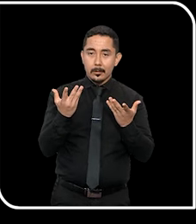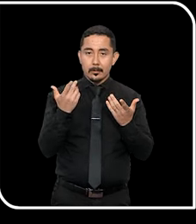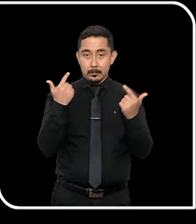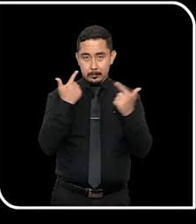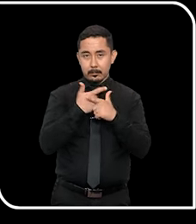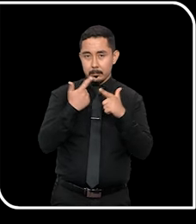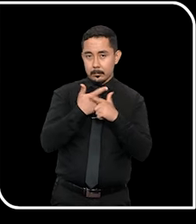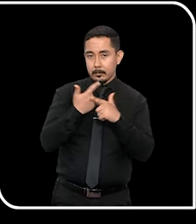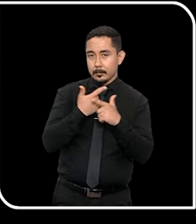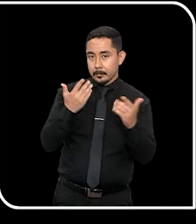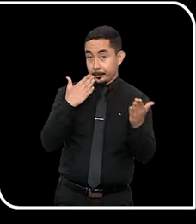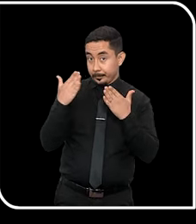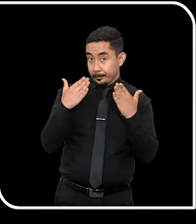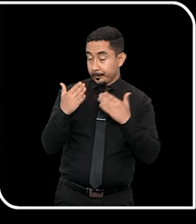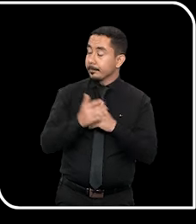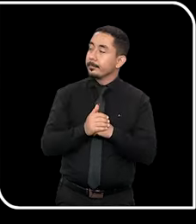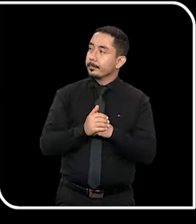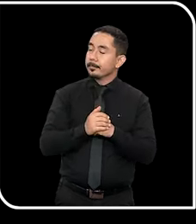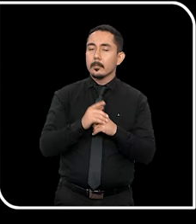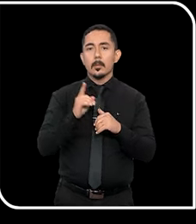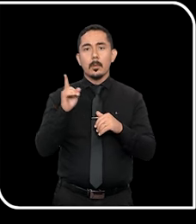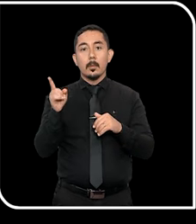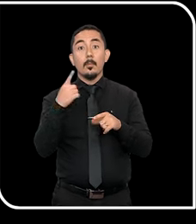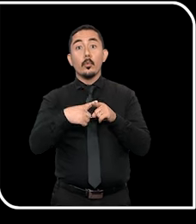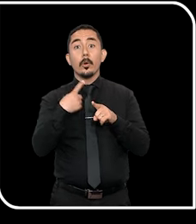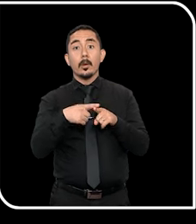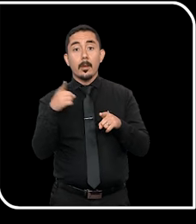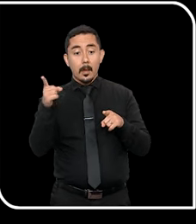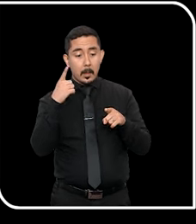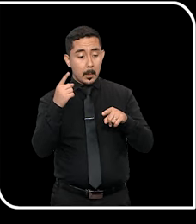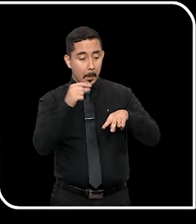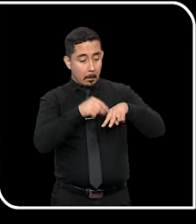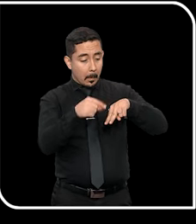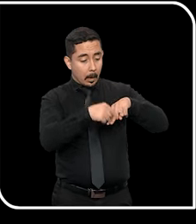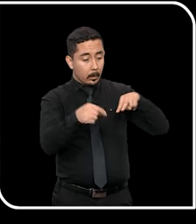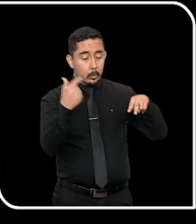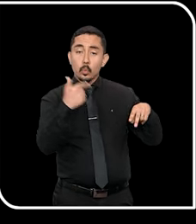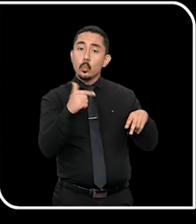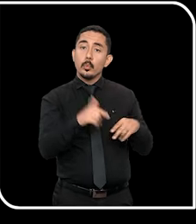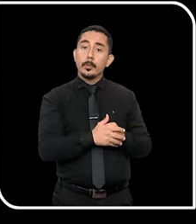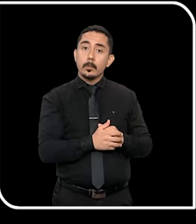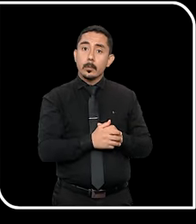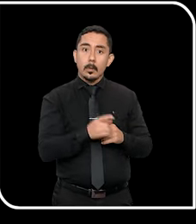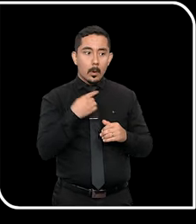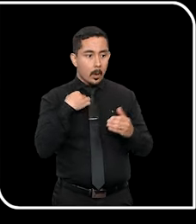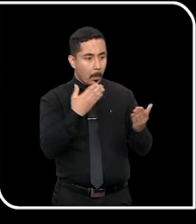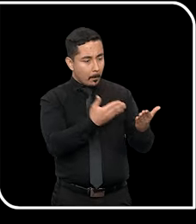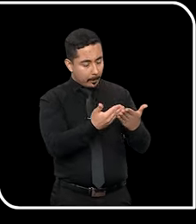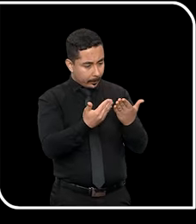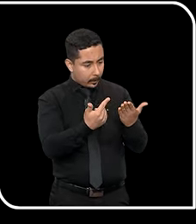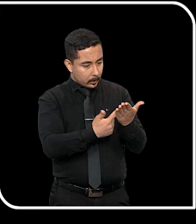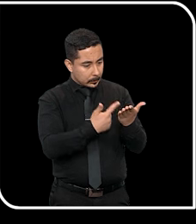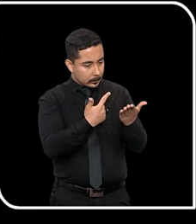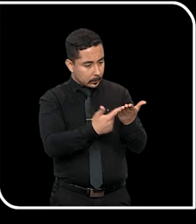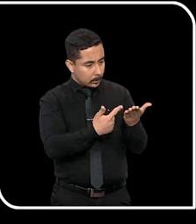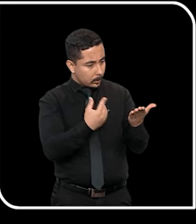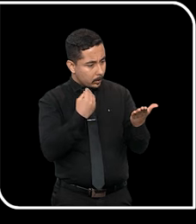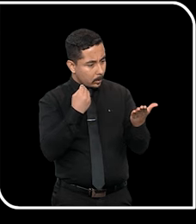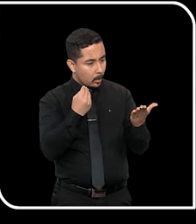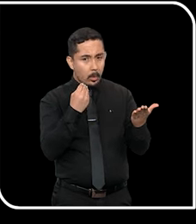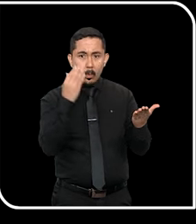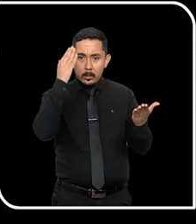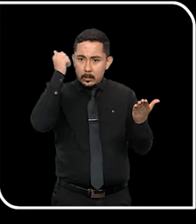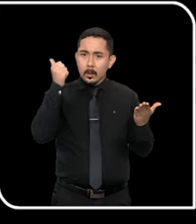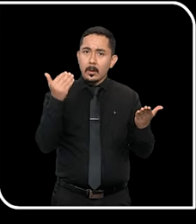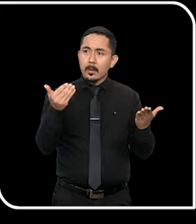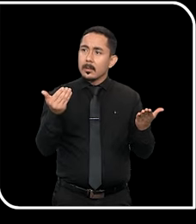inscrever no no concurso porque o gafanhoto não tinha as pernas gente quando eu peguei este livro assim